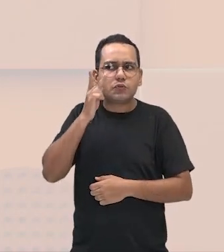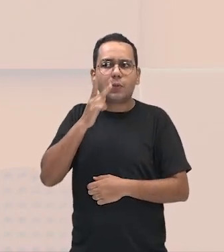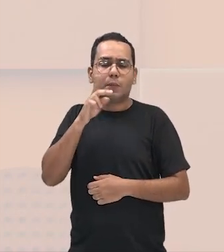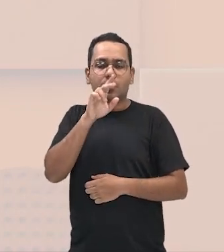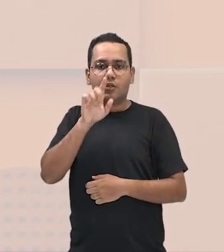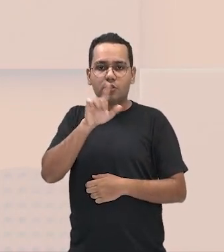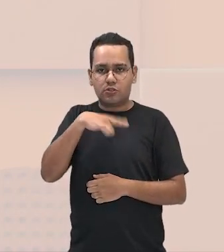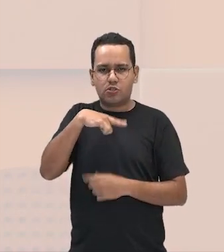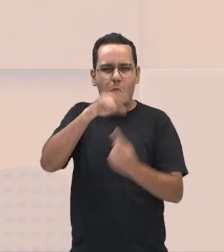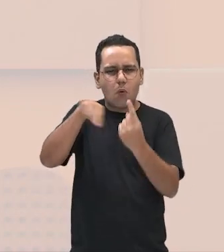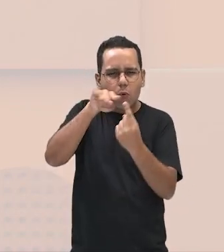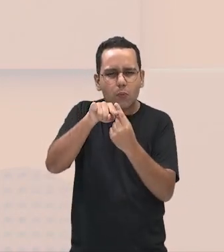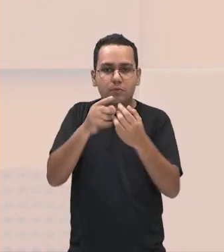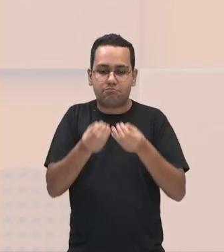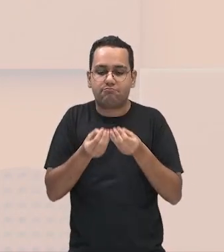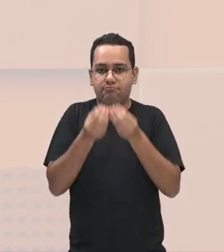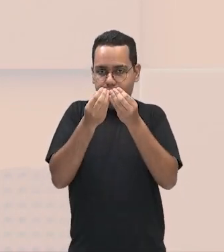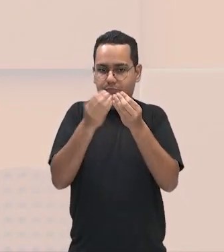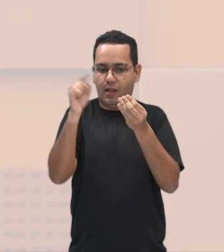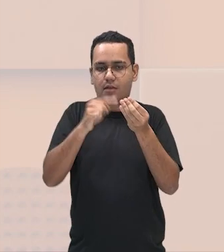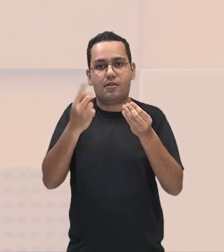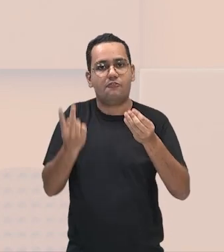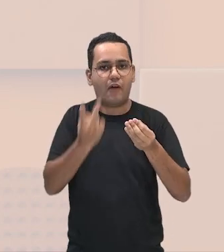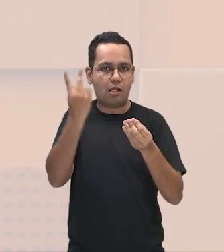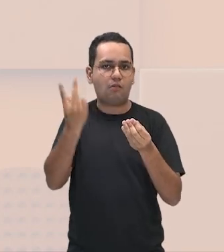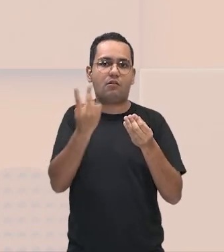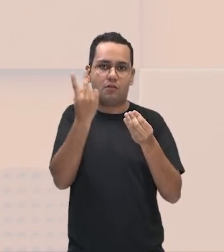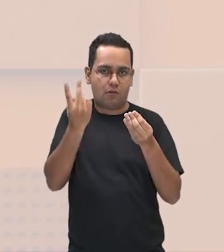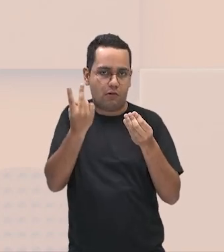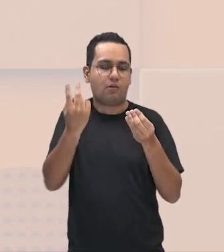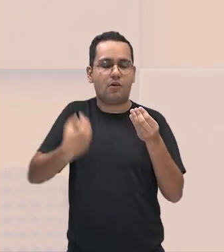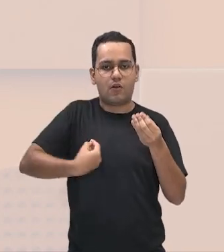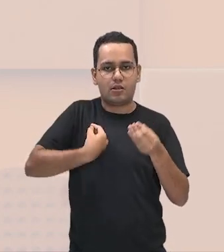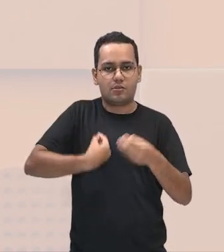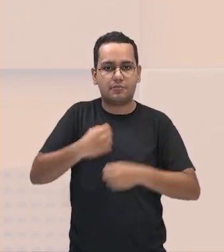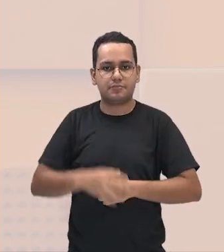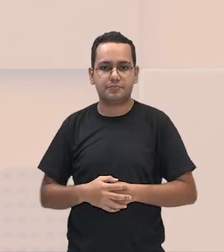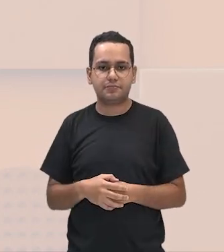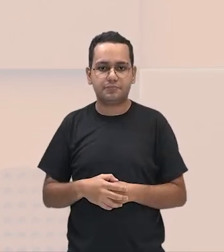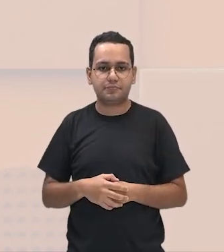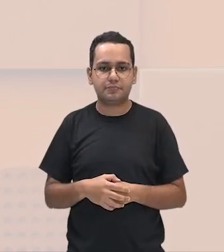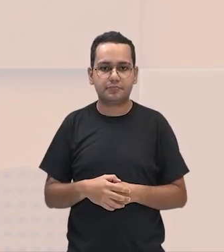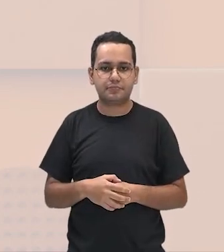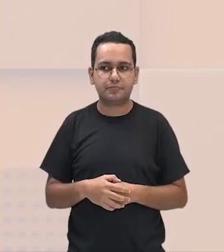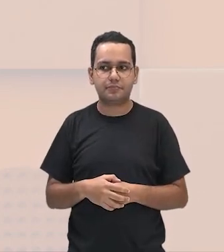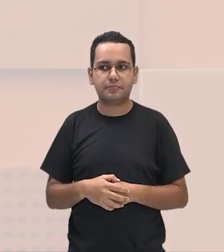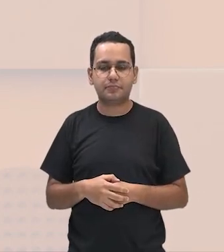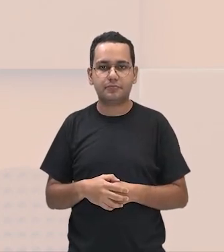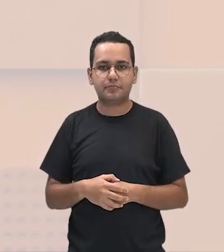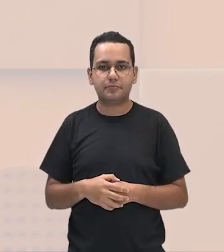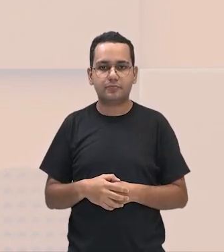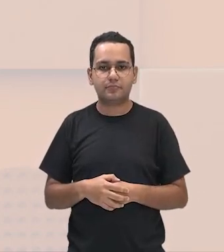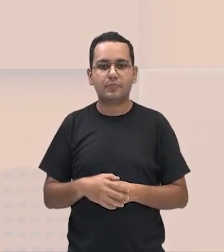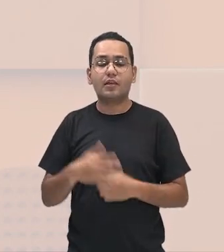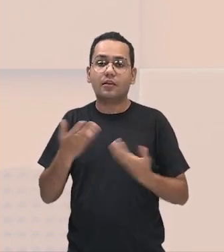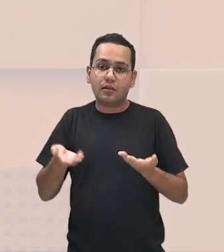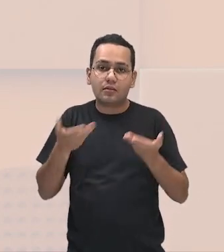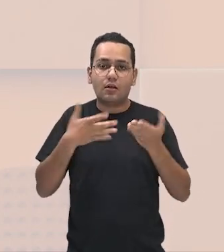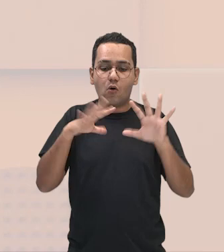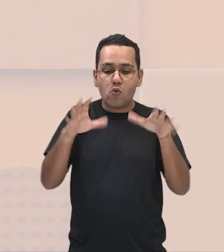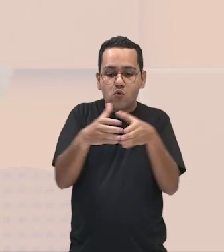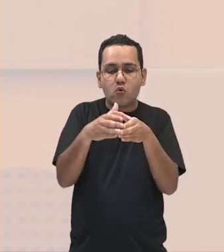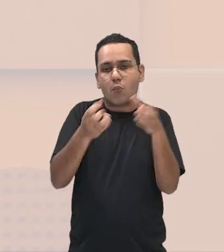eles vão, então, realmente dando valor a essa vida monástica e eles vão, então, produzindo tudo aquilo que eles precisam exatamente